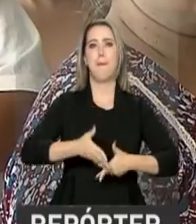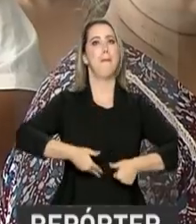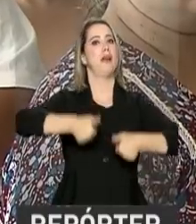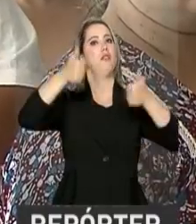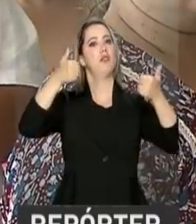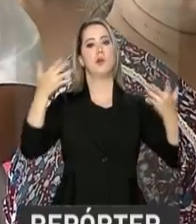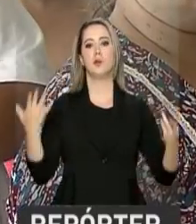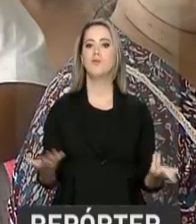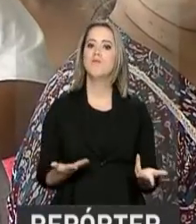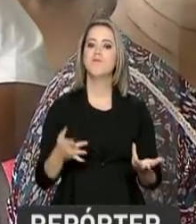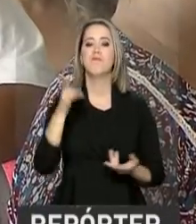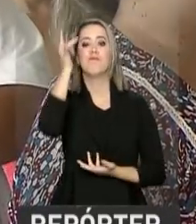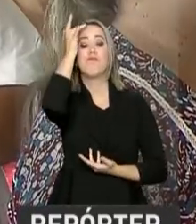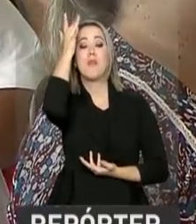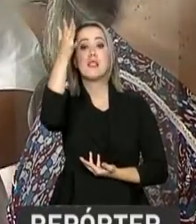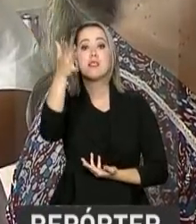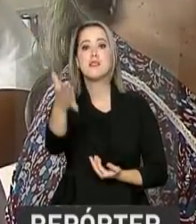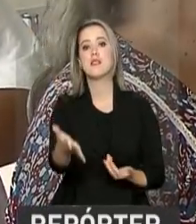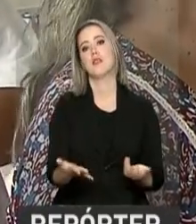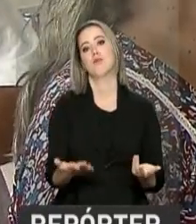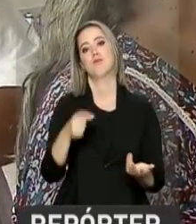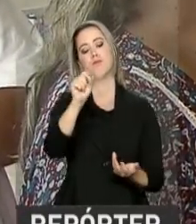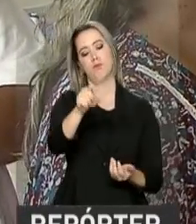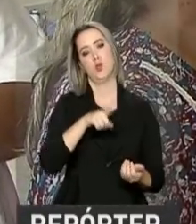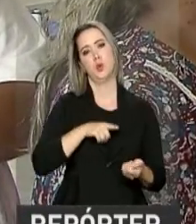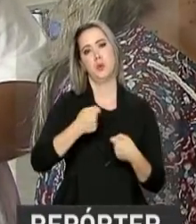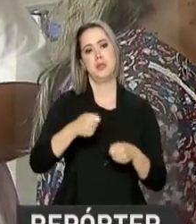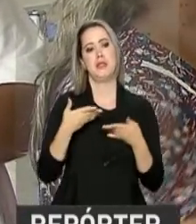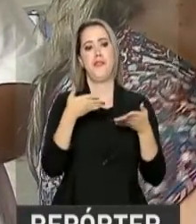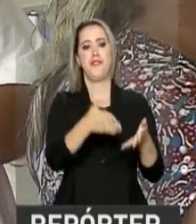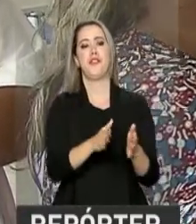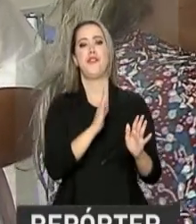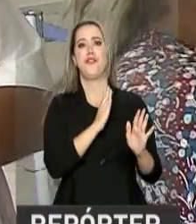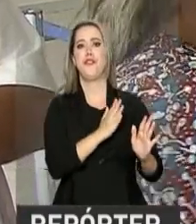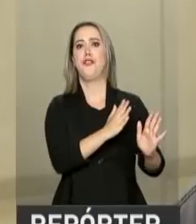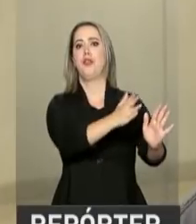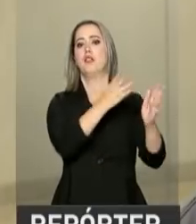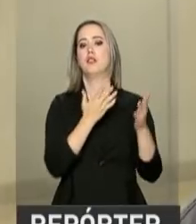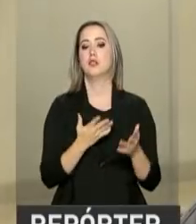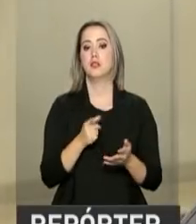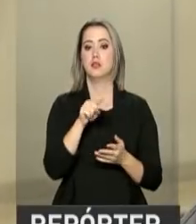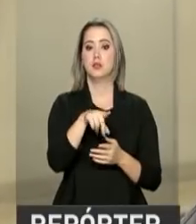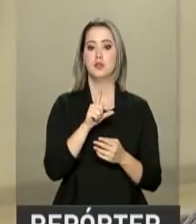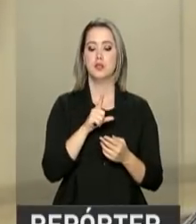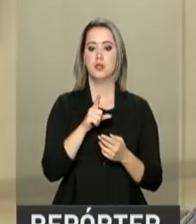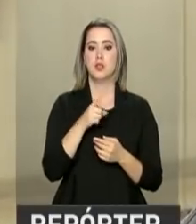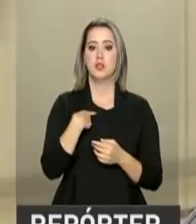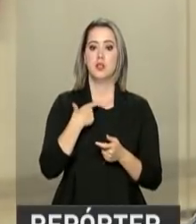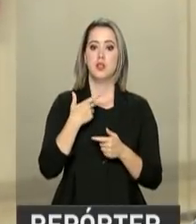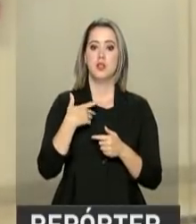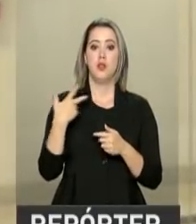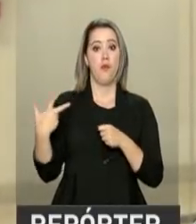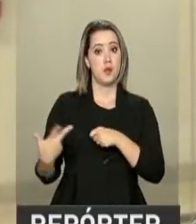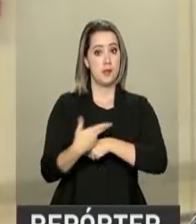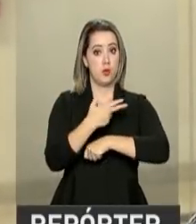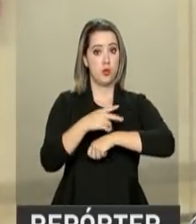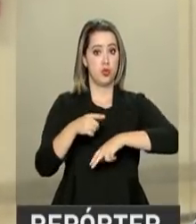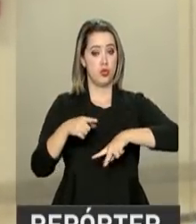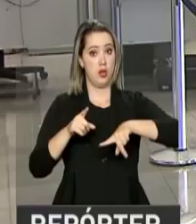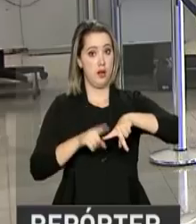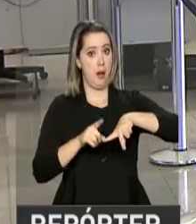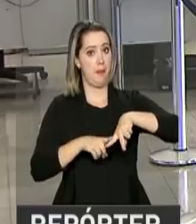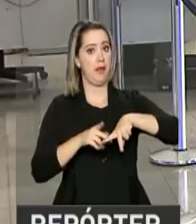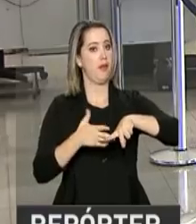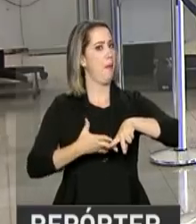mas facilitar bastante né não sei que vi está enfrentando se lana o ferido na perna por muito tempo em pé